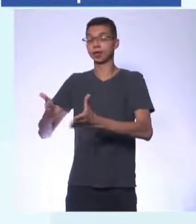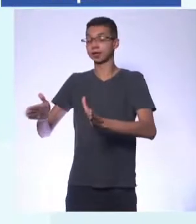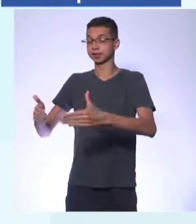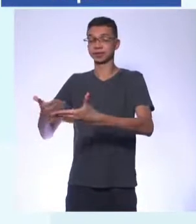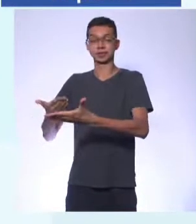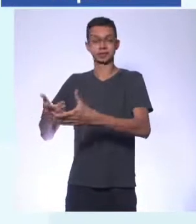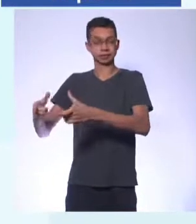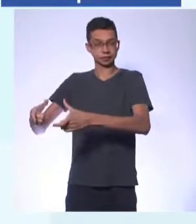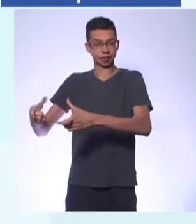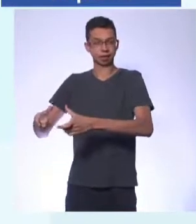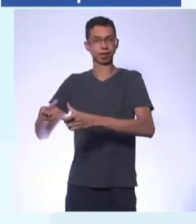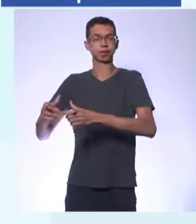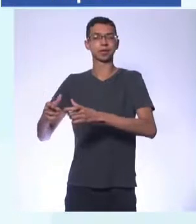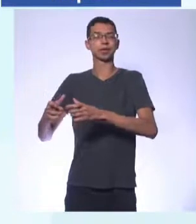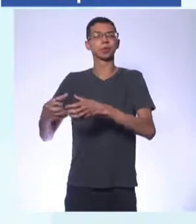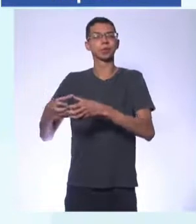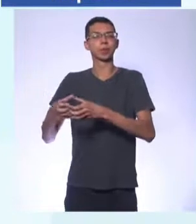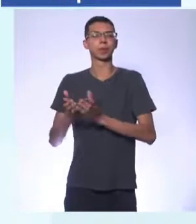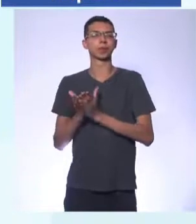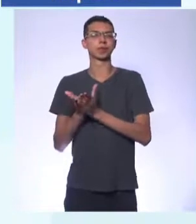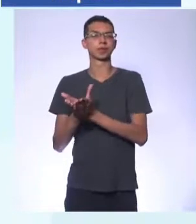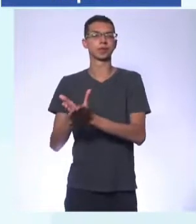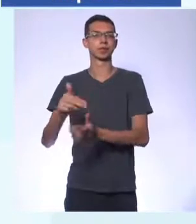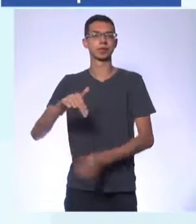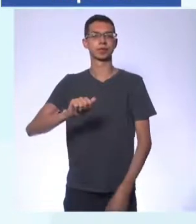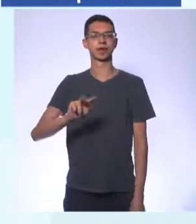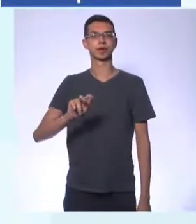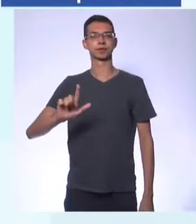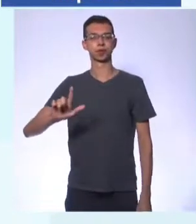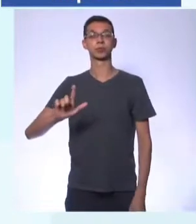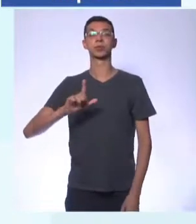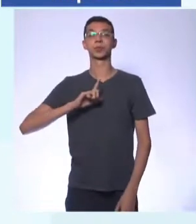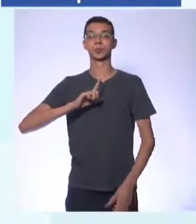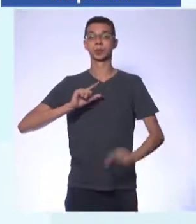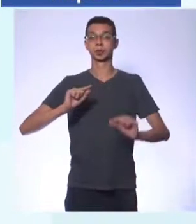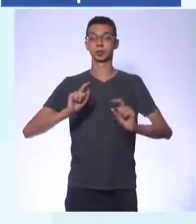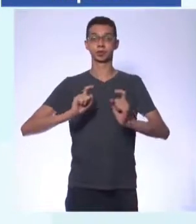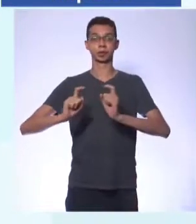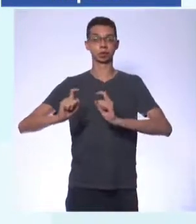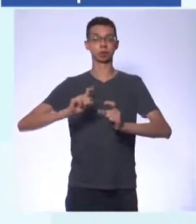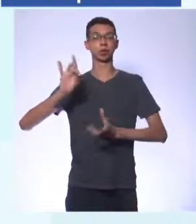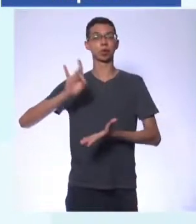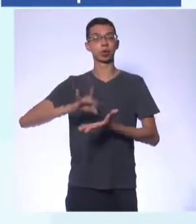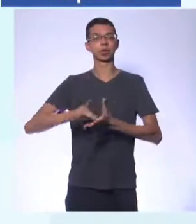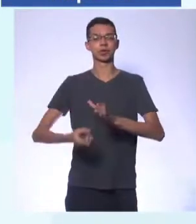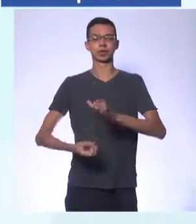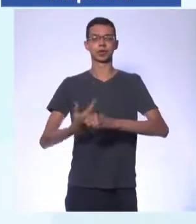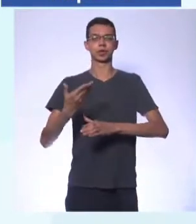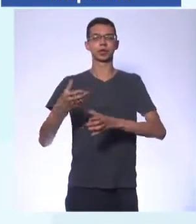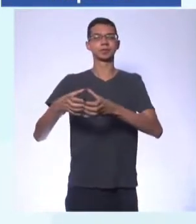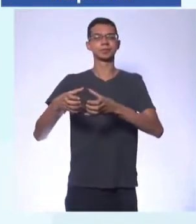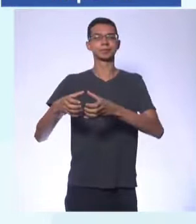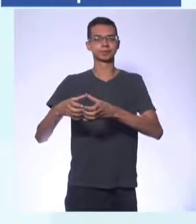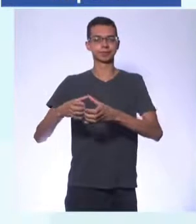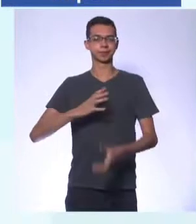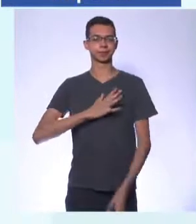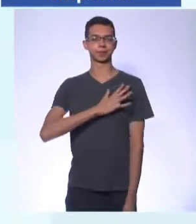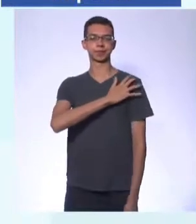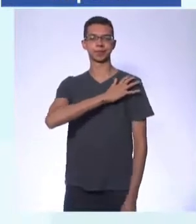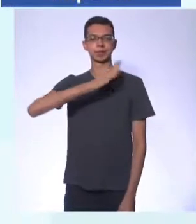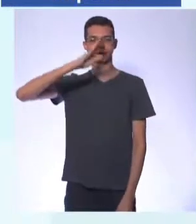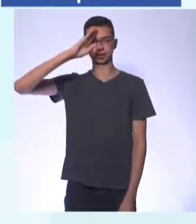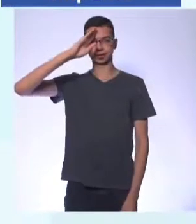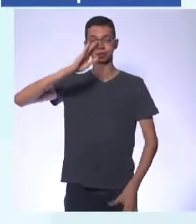clube, Custódio José de Mello, foi realizada a assembleia que criou oficialmente o Clube Militar, aclamando